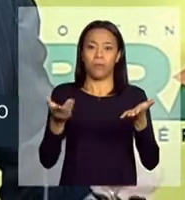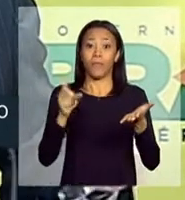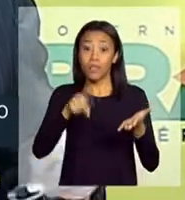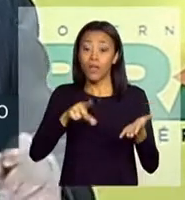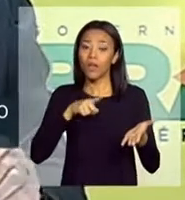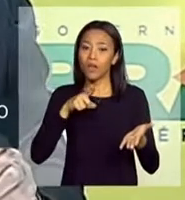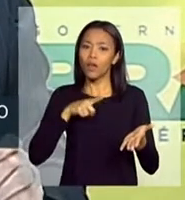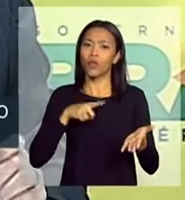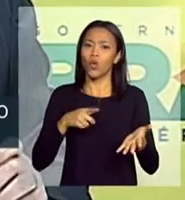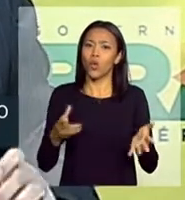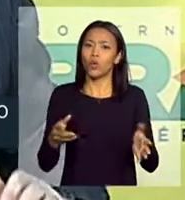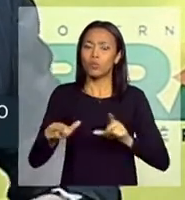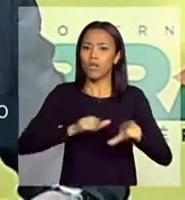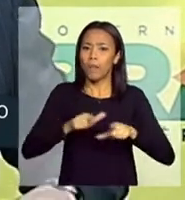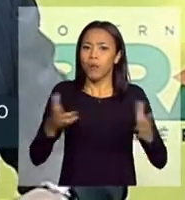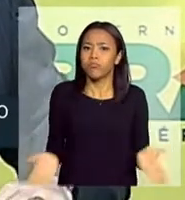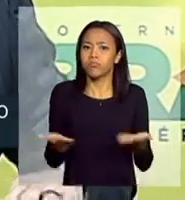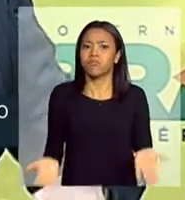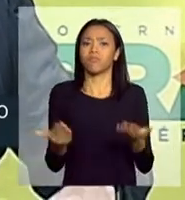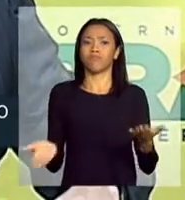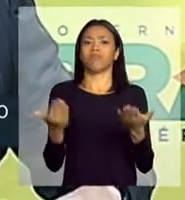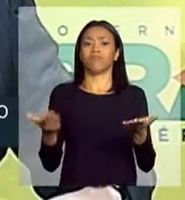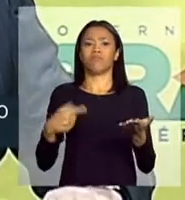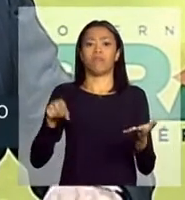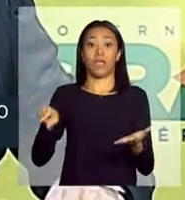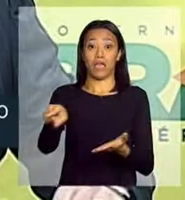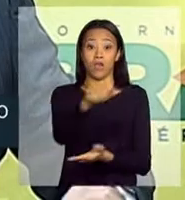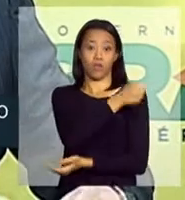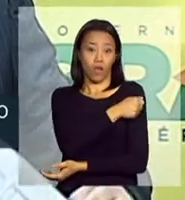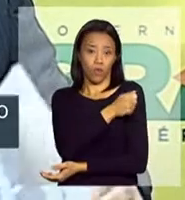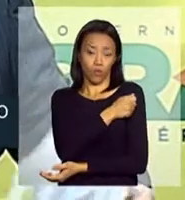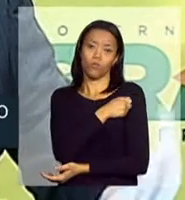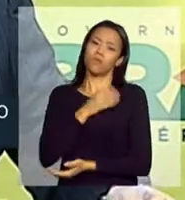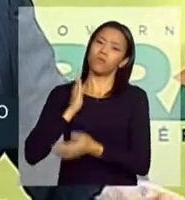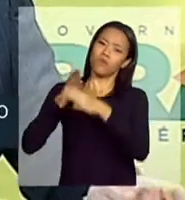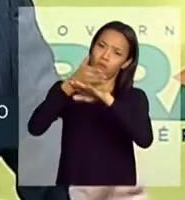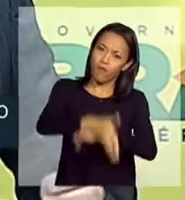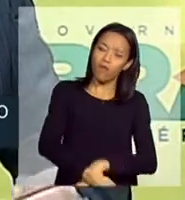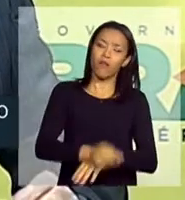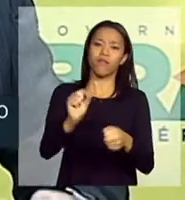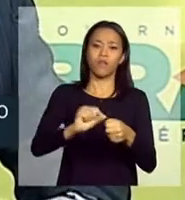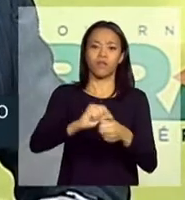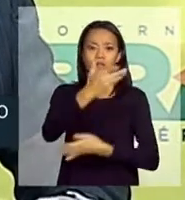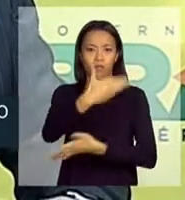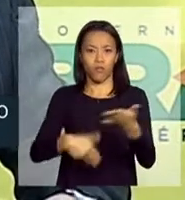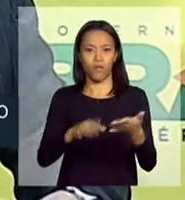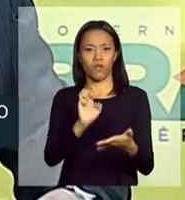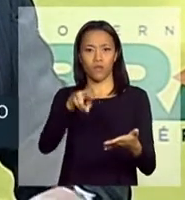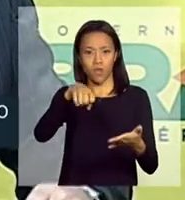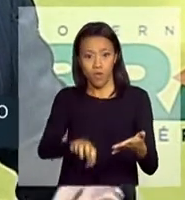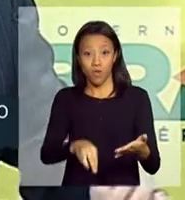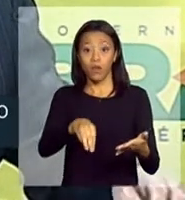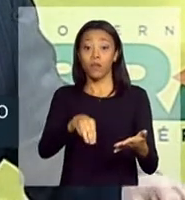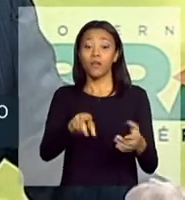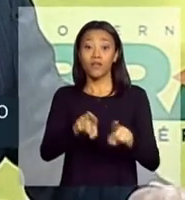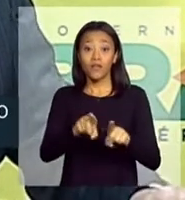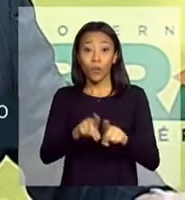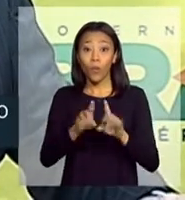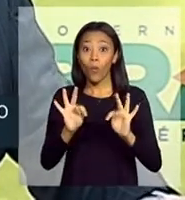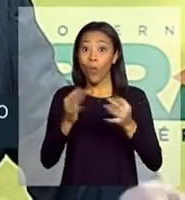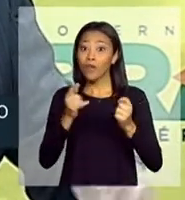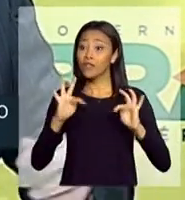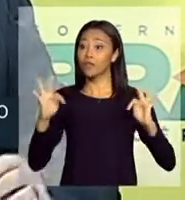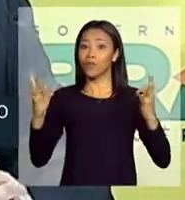trabalho de mobilização hoje para o Enem e os alunos concluintes estão quase universalizando o